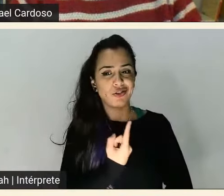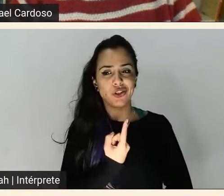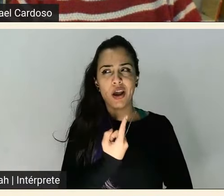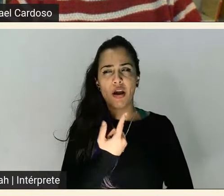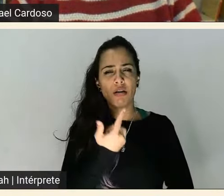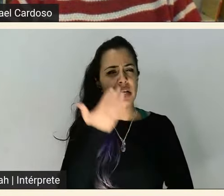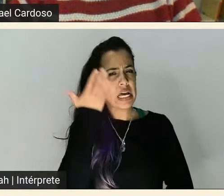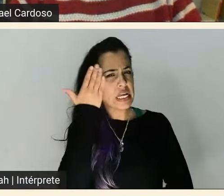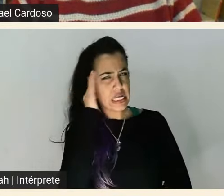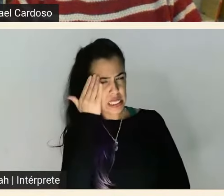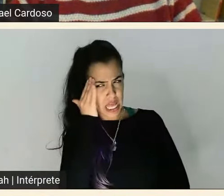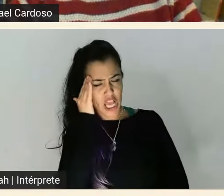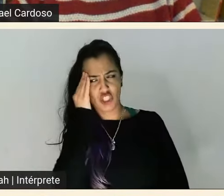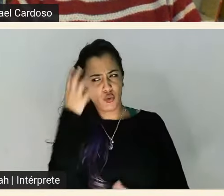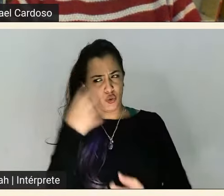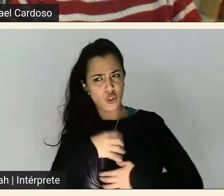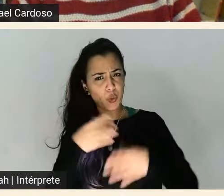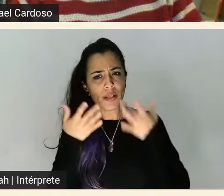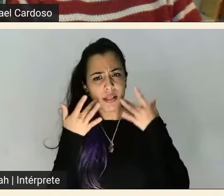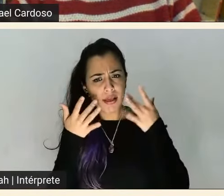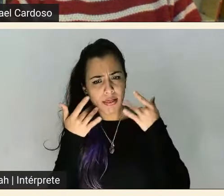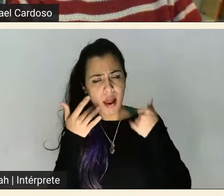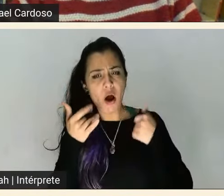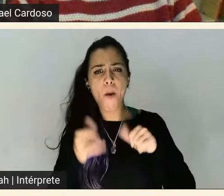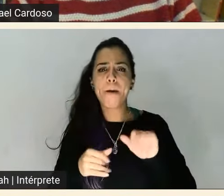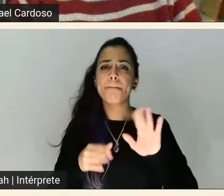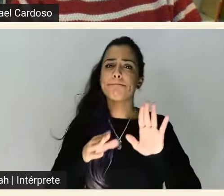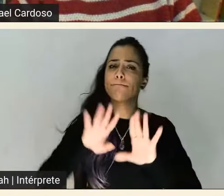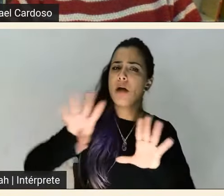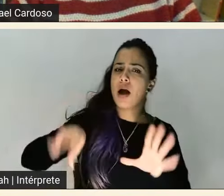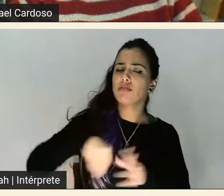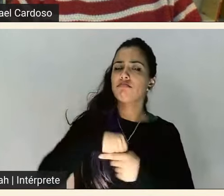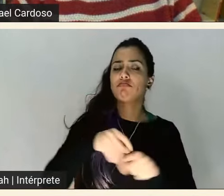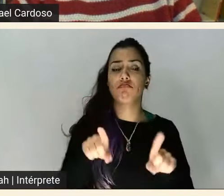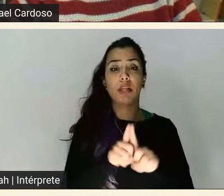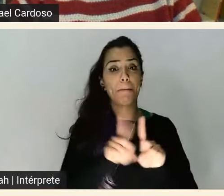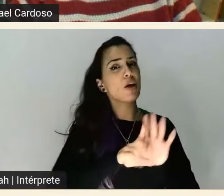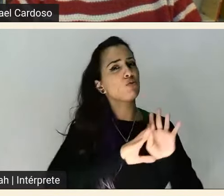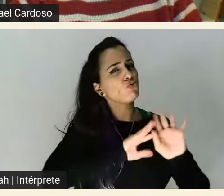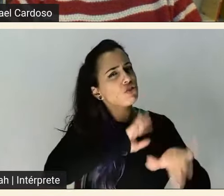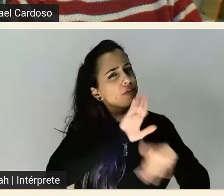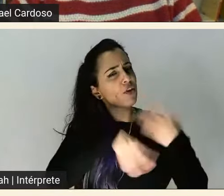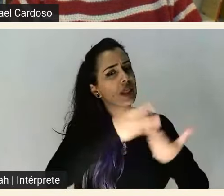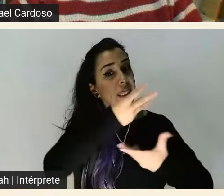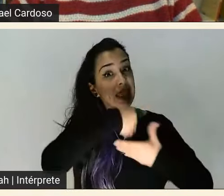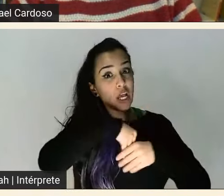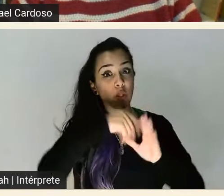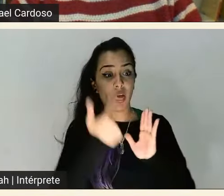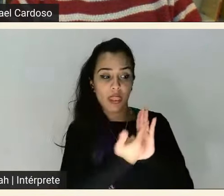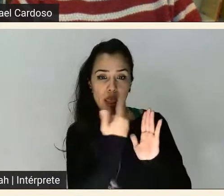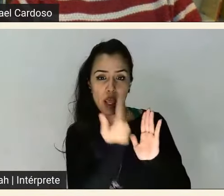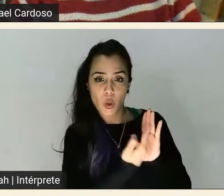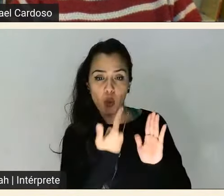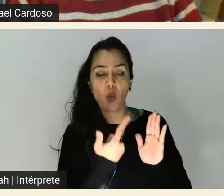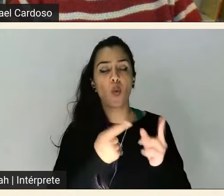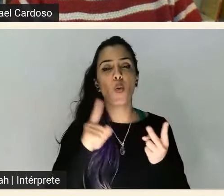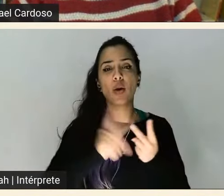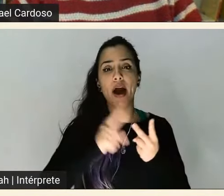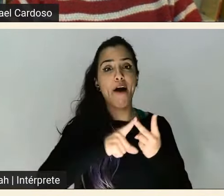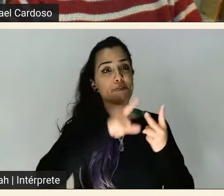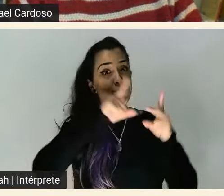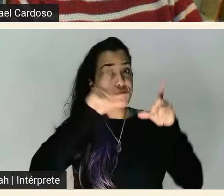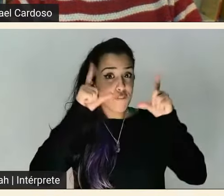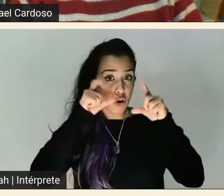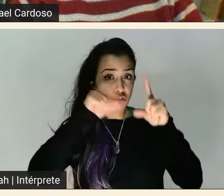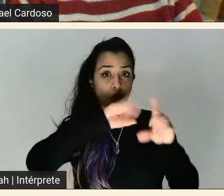como uma cena teatral, mas também se desenvolve dentro da literatura, dentro da fotografia,